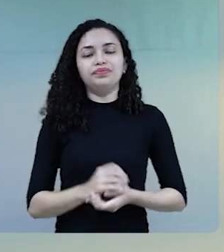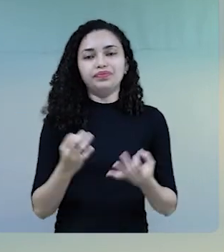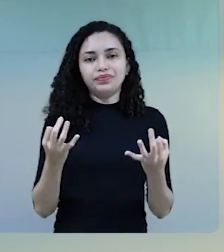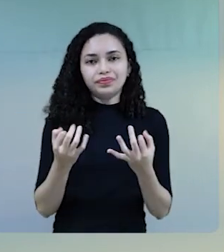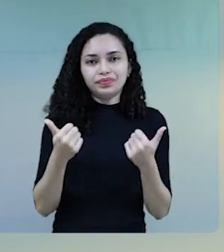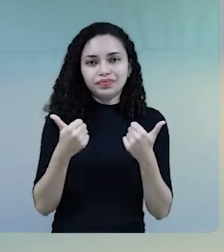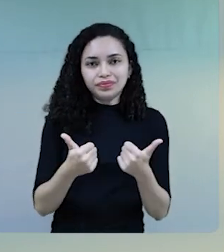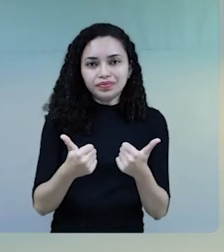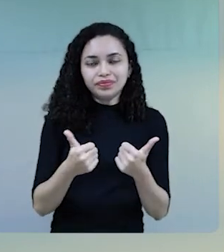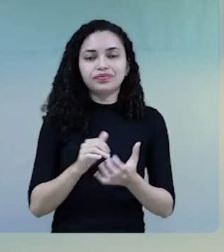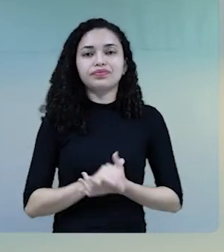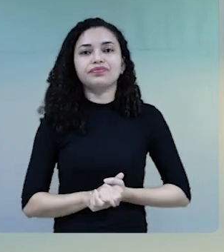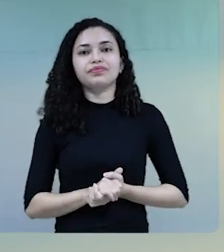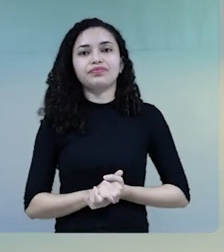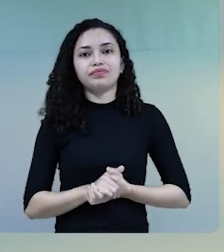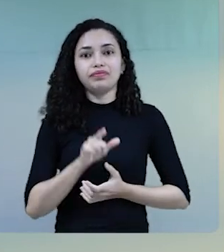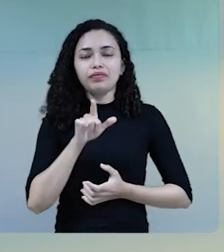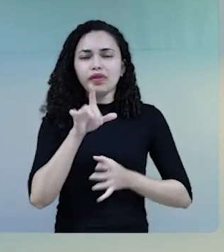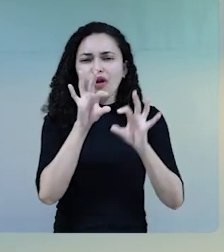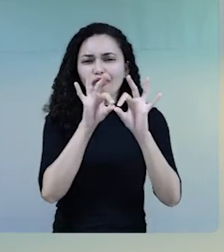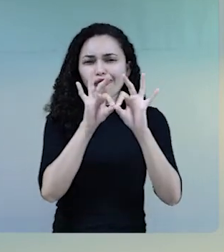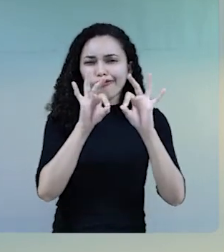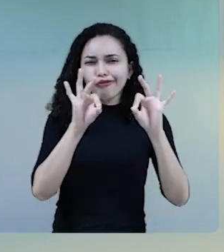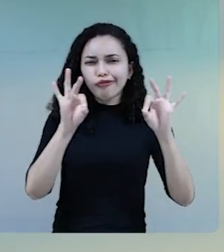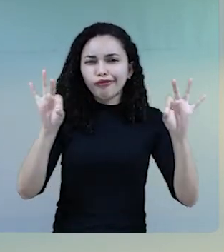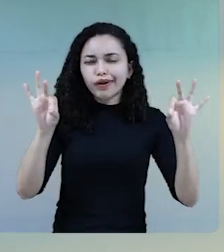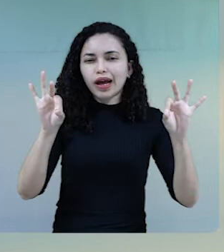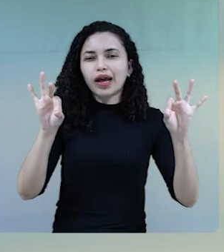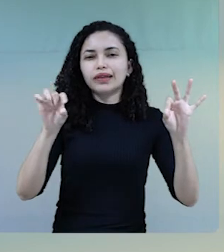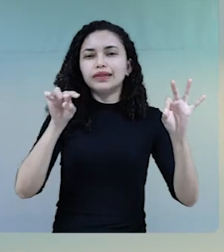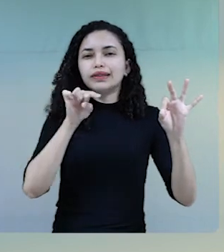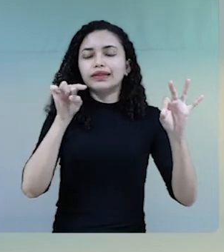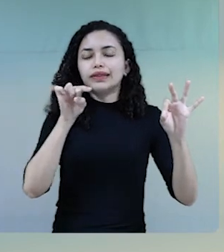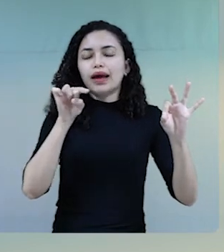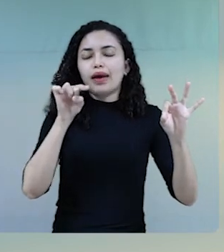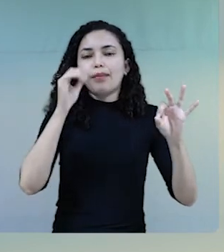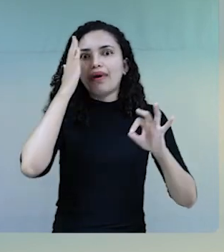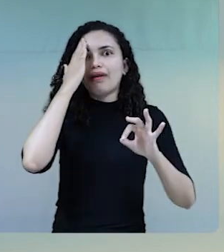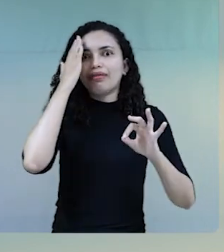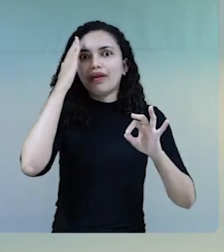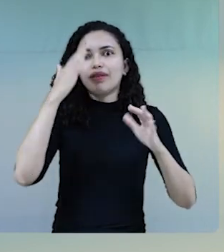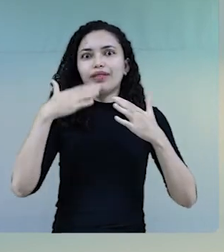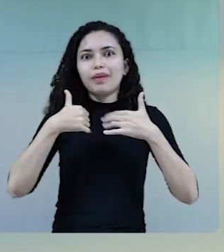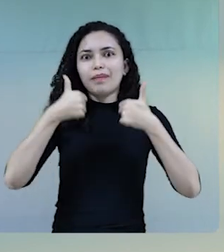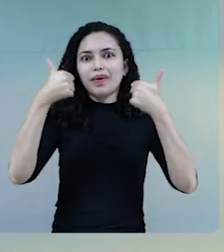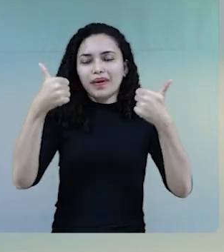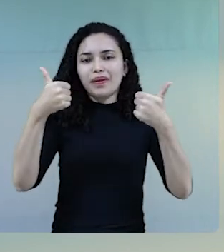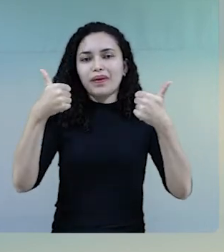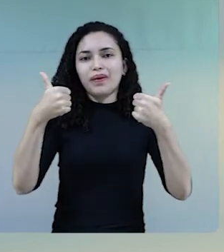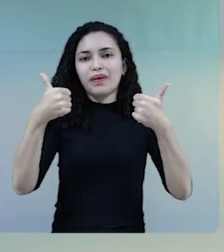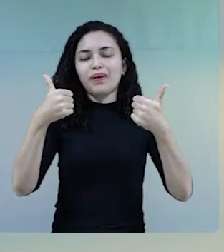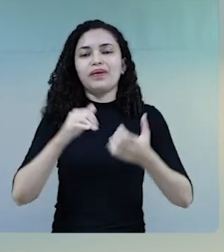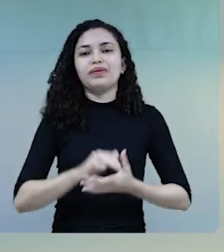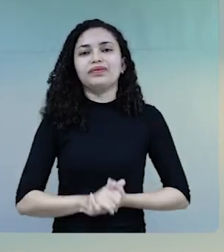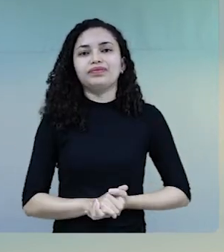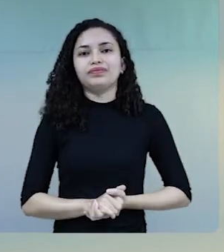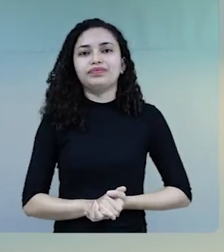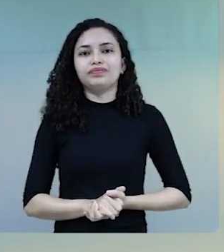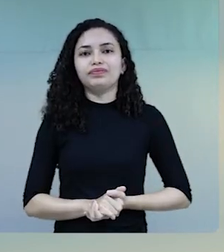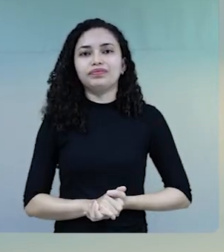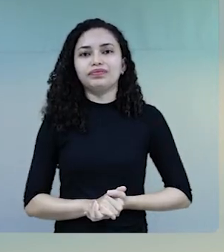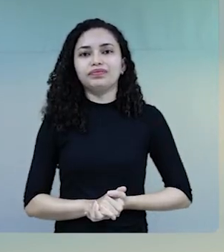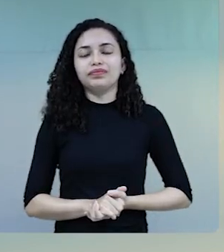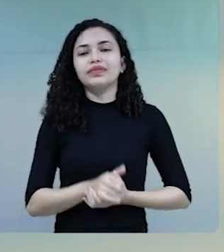Perfeito. Uma frasezinha para a gente poder iluminar aqui a nossa aula. Se você não pode ser a lâmpada,